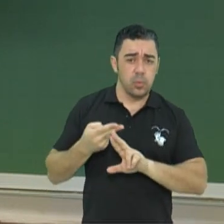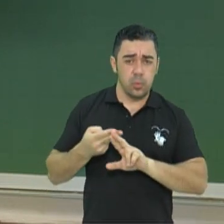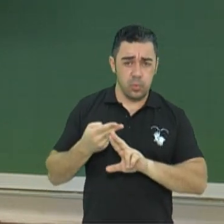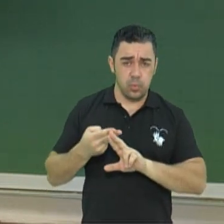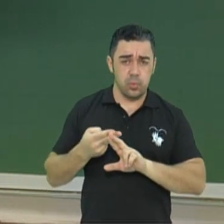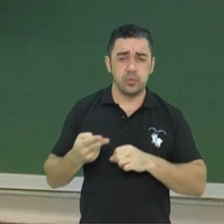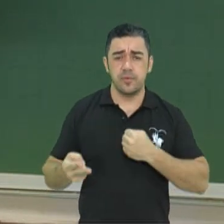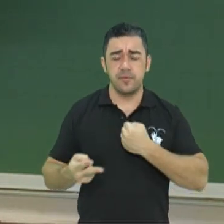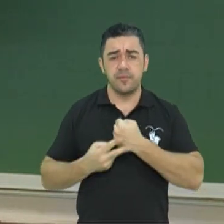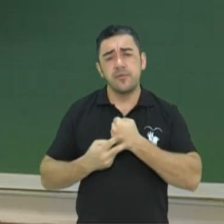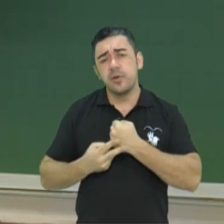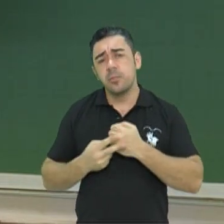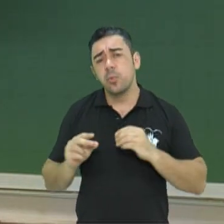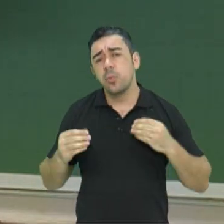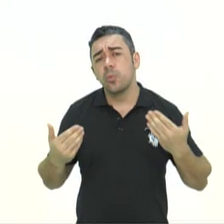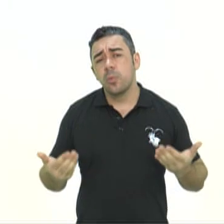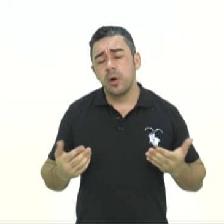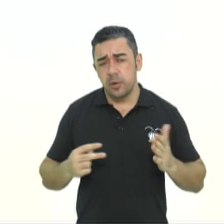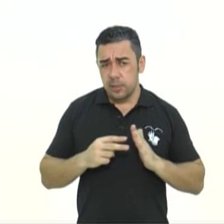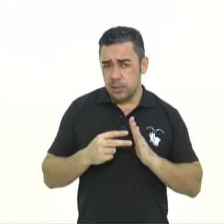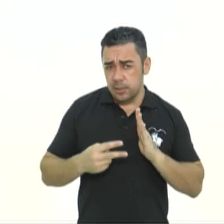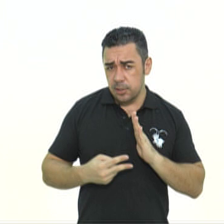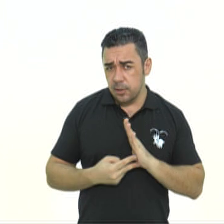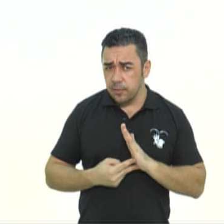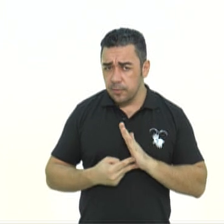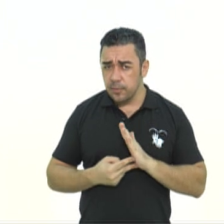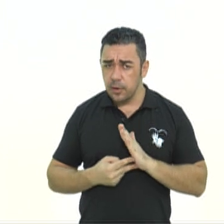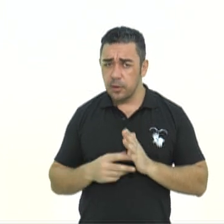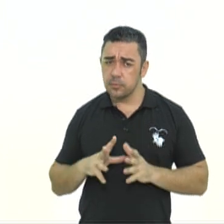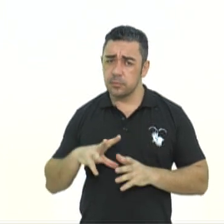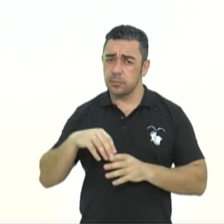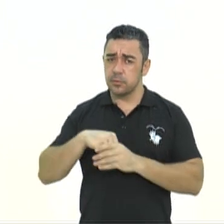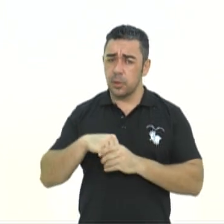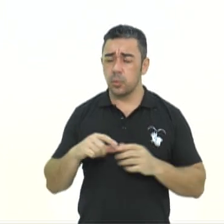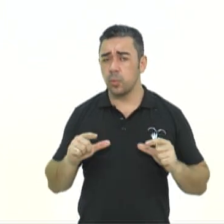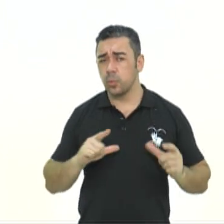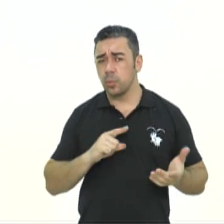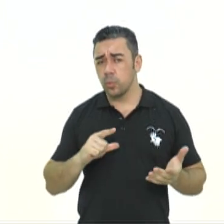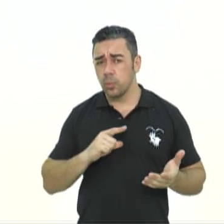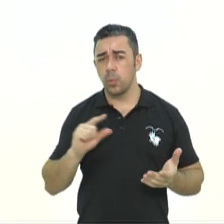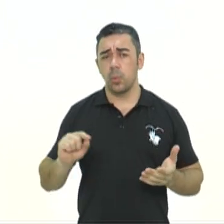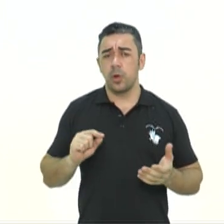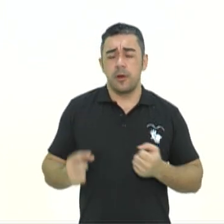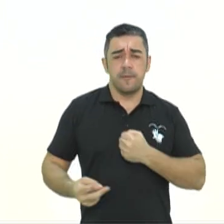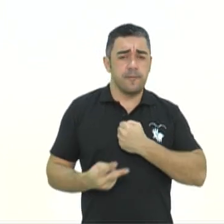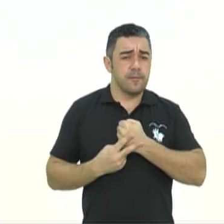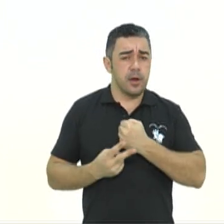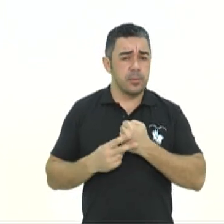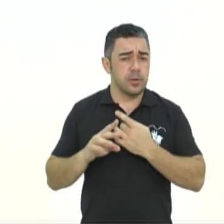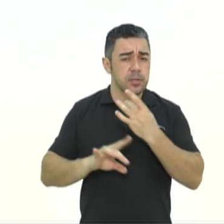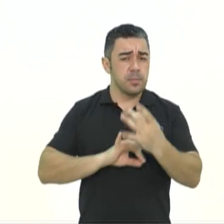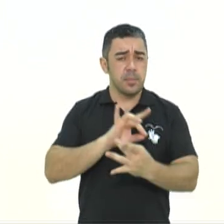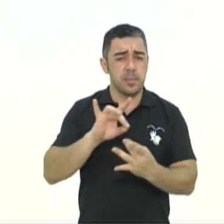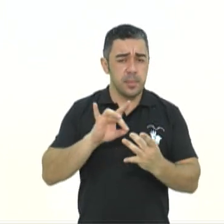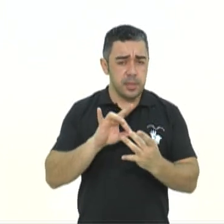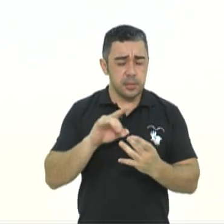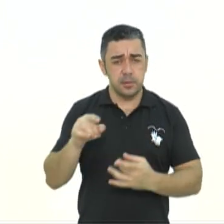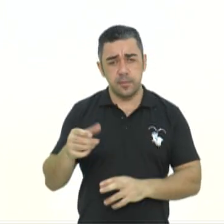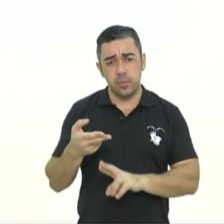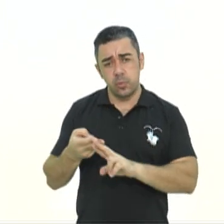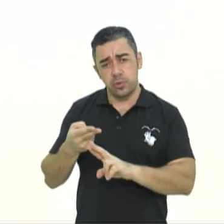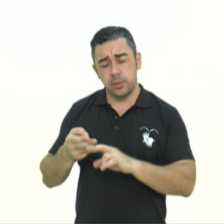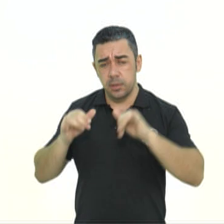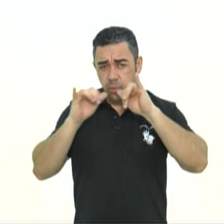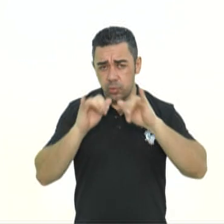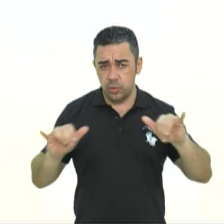verbos, qual é o efeito de sentido criado, né, por esses verbos especialmente utilizados na